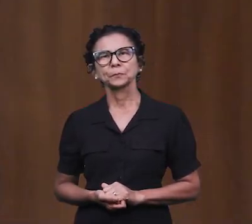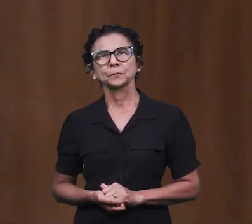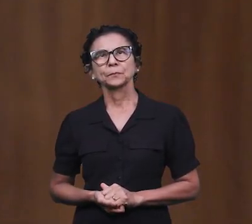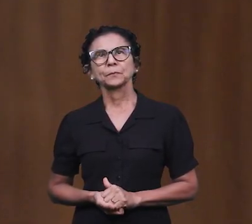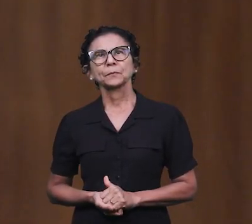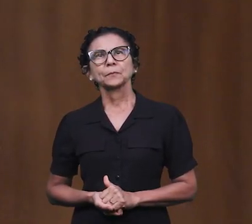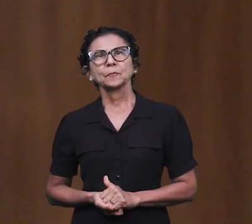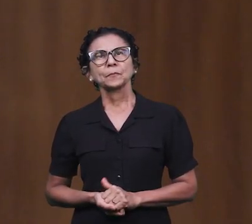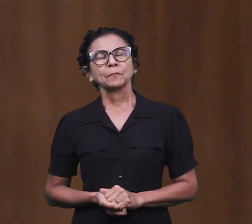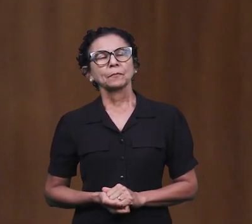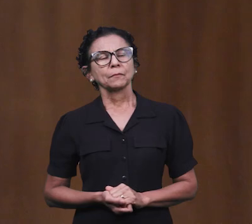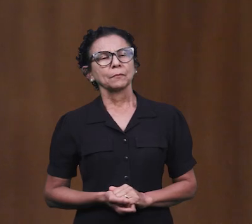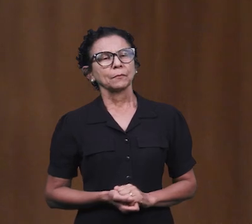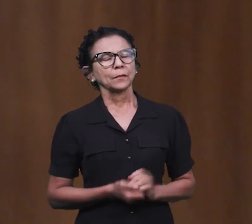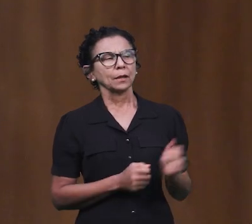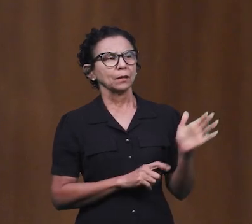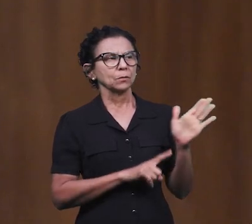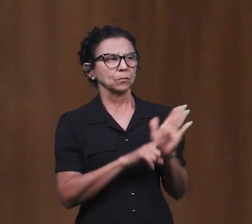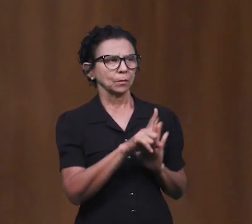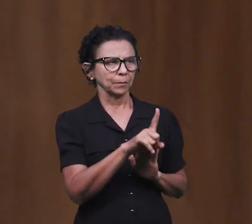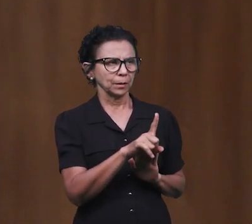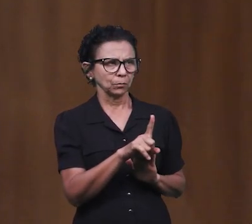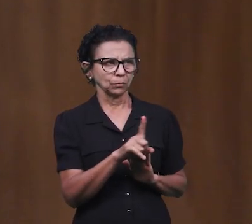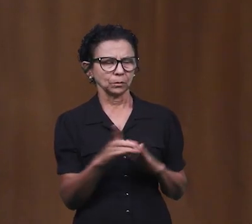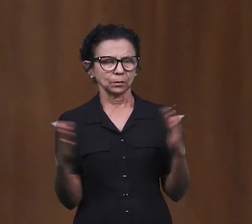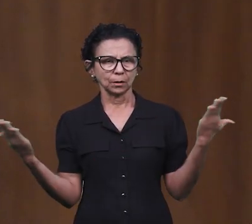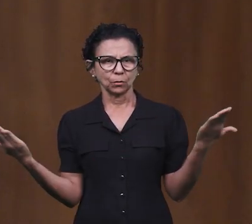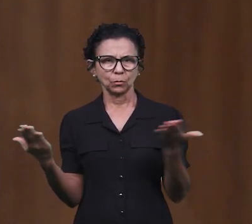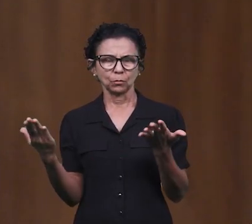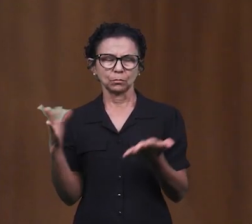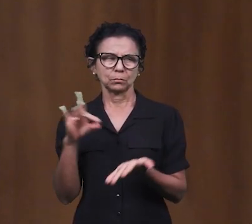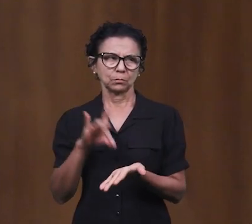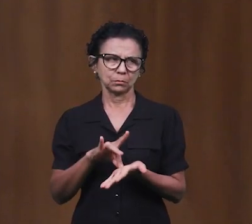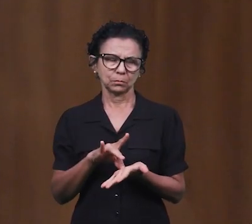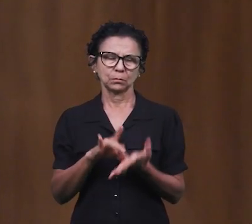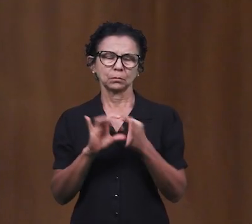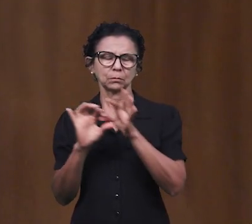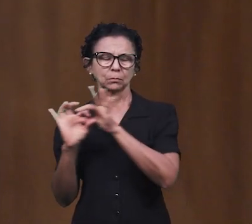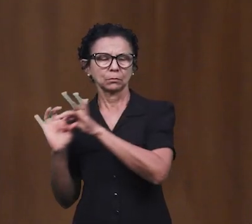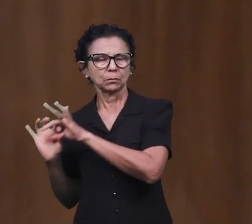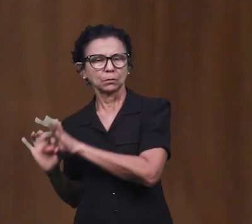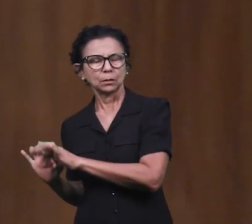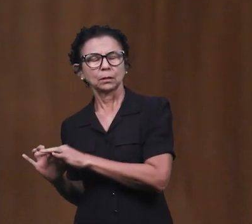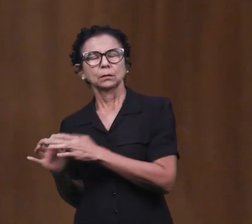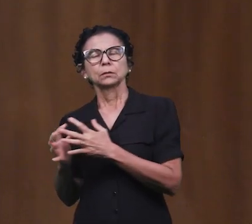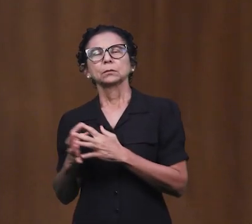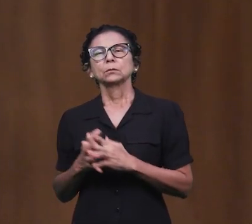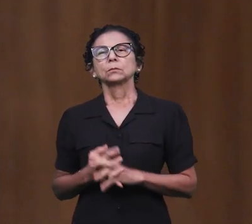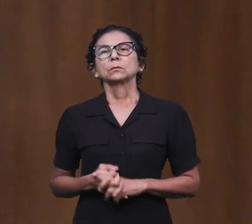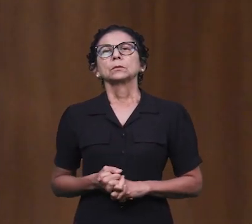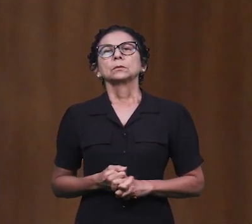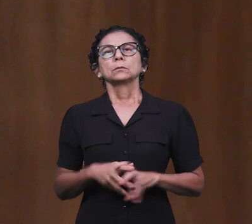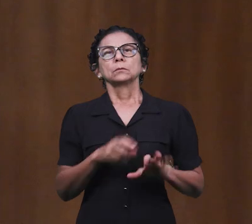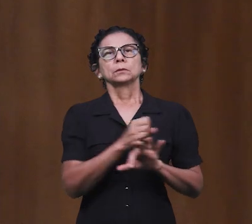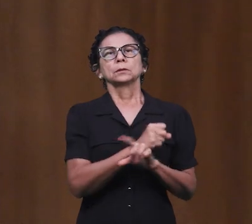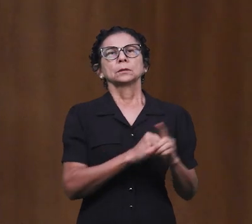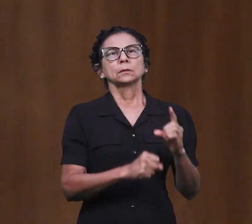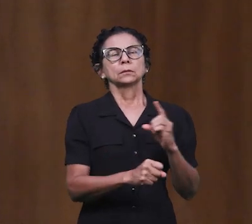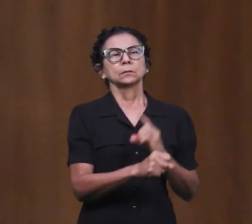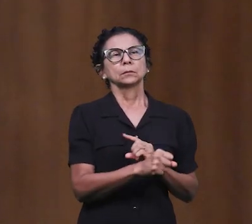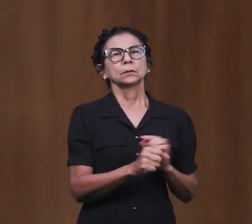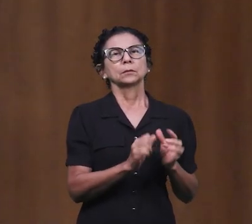sentido para a gente trazer para o mundo real, dentro desse contexto que nós vivemos, o mercado hoje, alguns exemplos